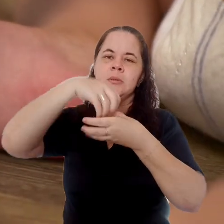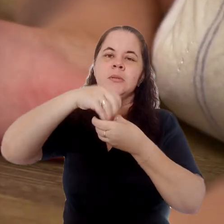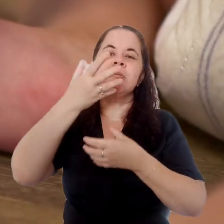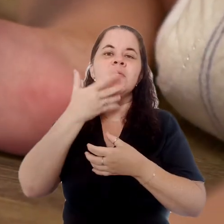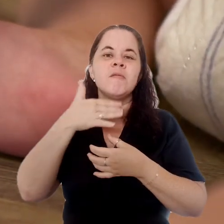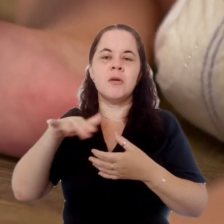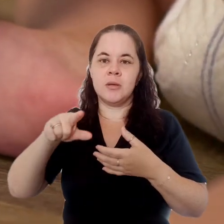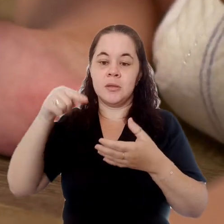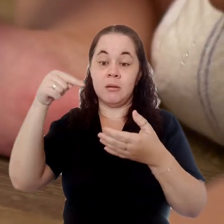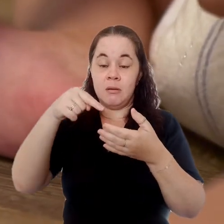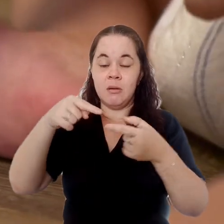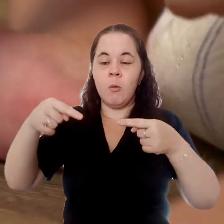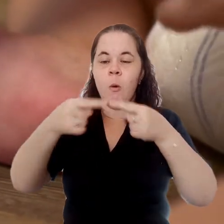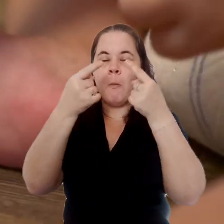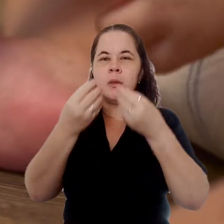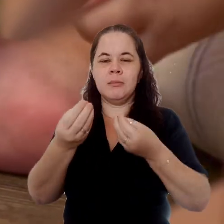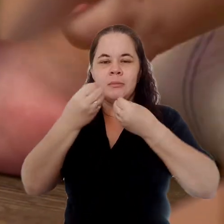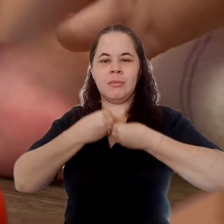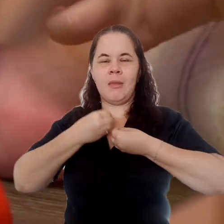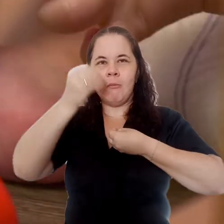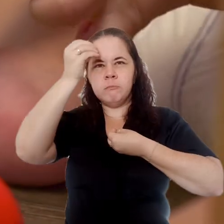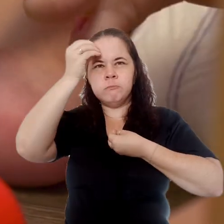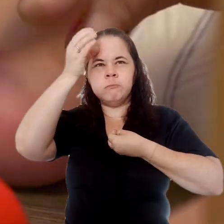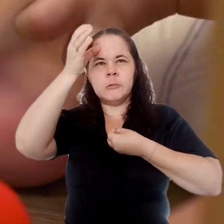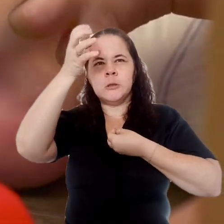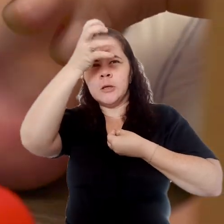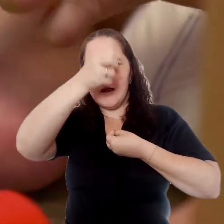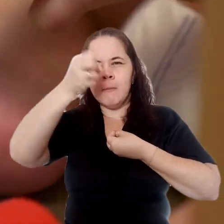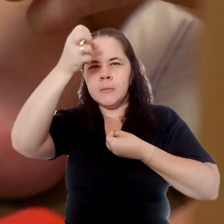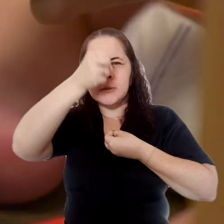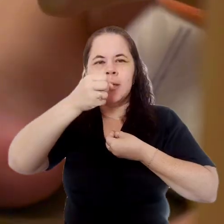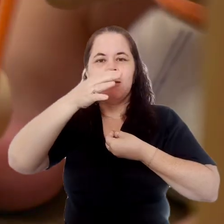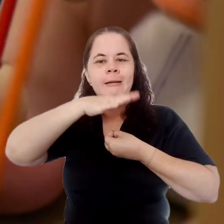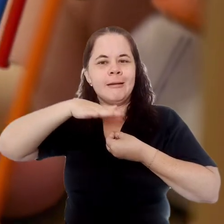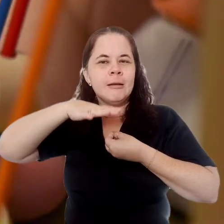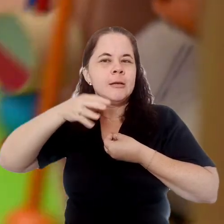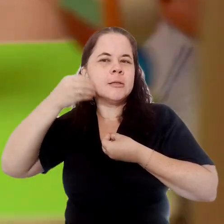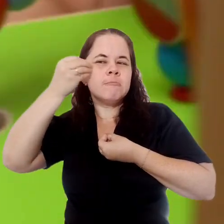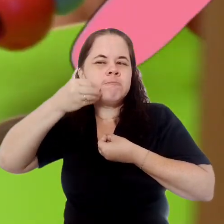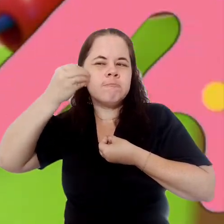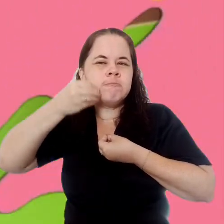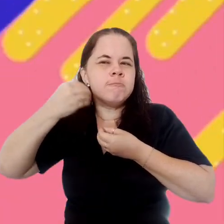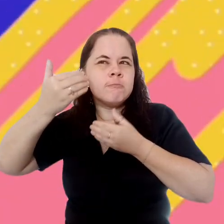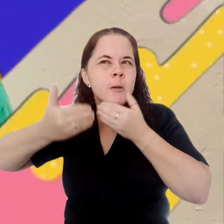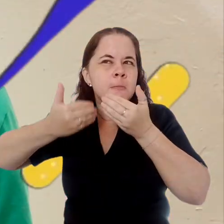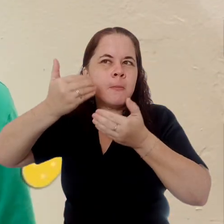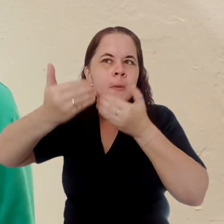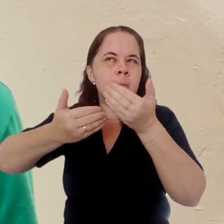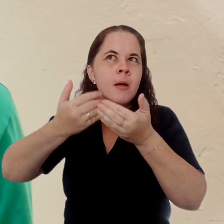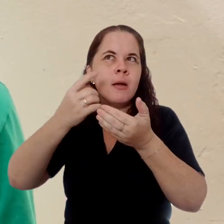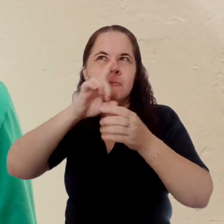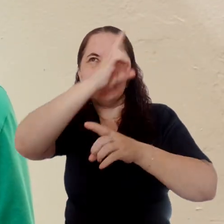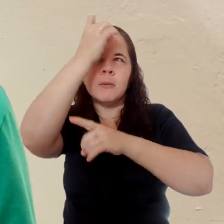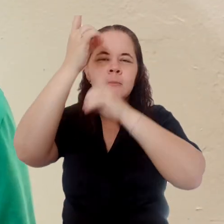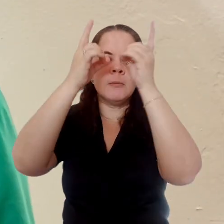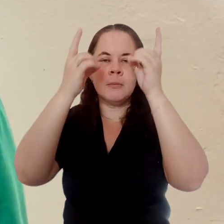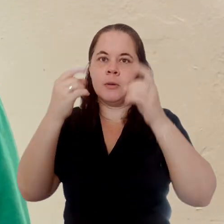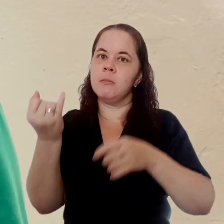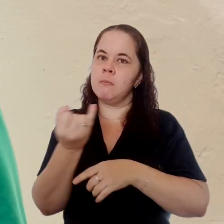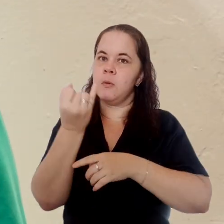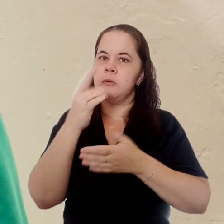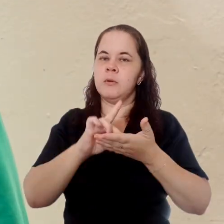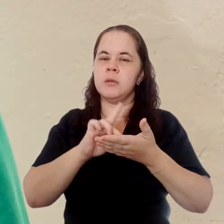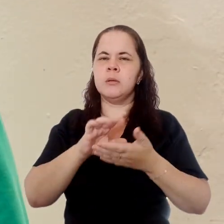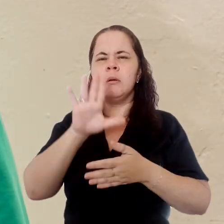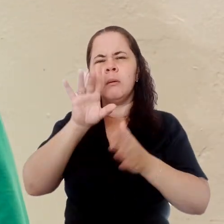ela aprende, que ela se comunica e que ela experimenta o mundo. E ela desenvolve também a sua criatividade. E aí eu pergunto a vocês, quando